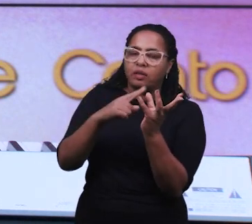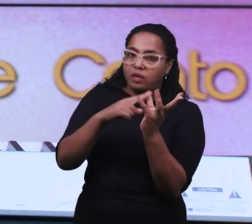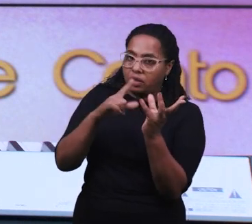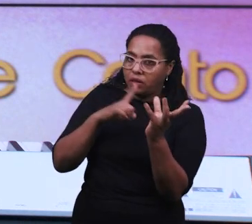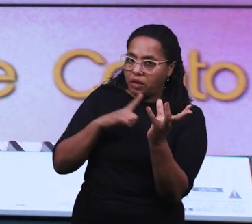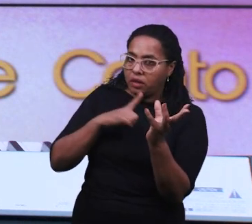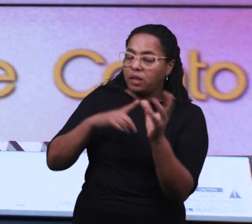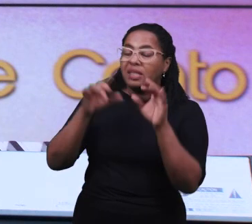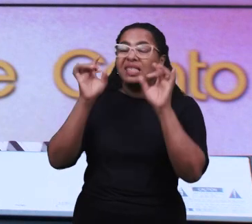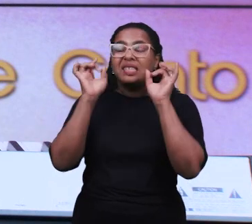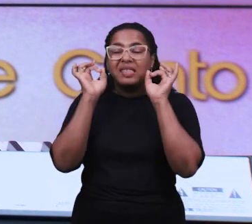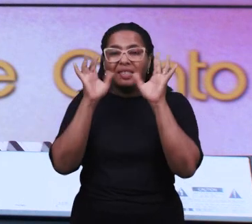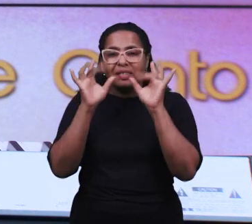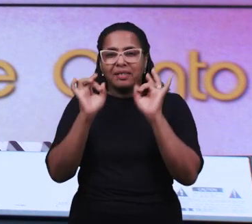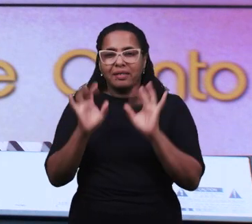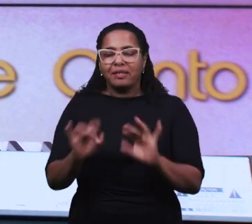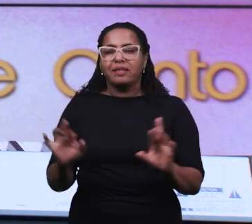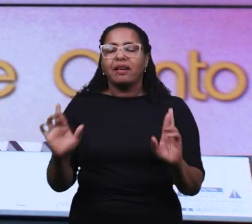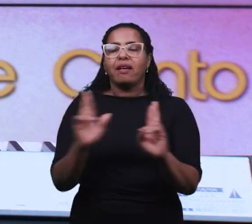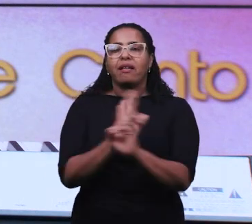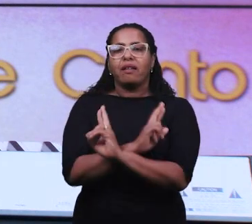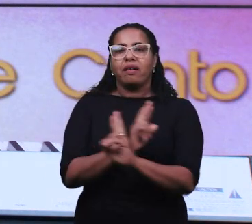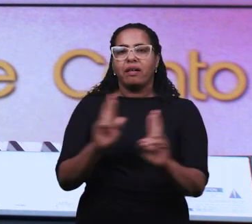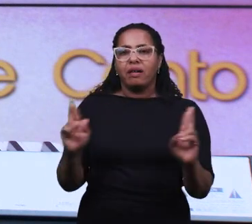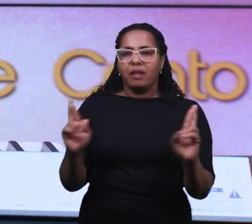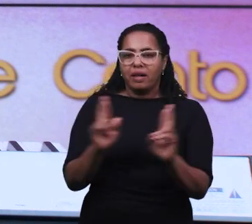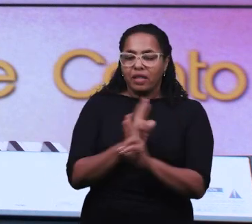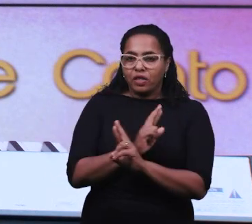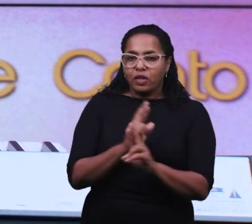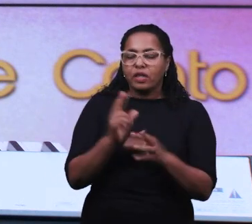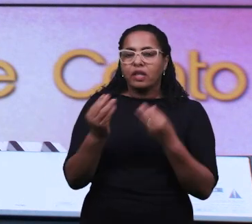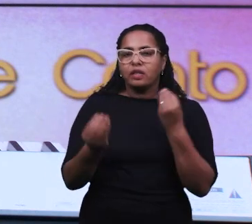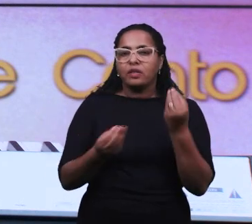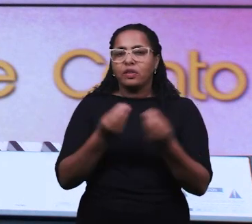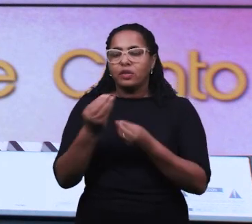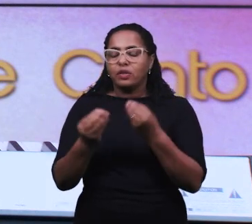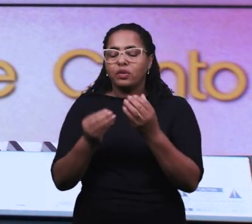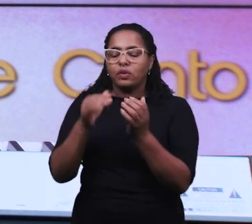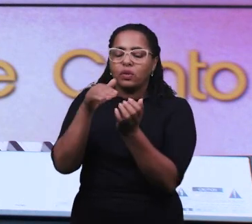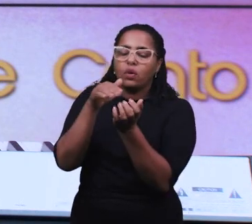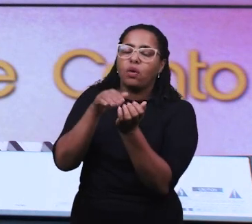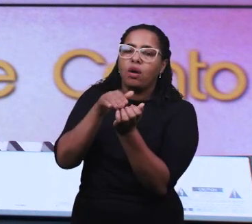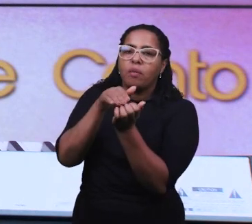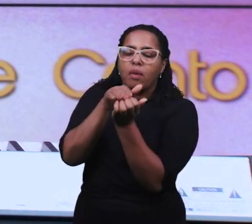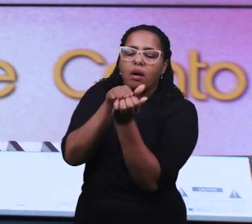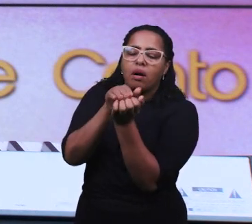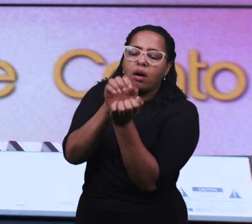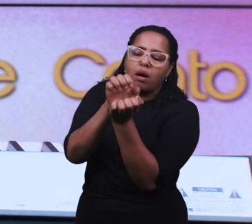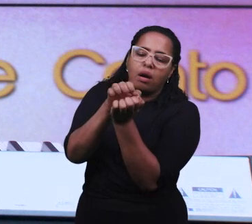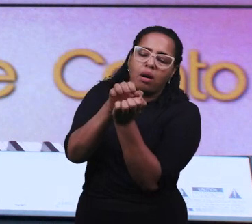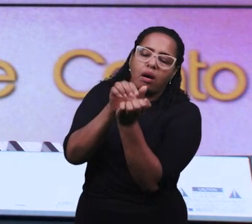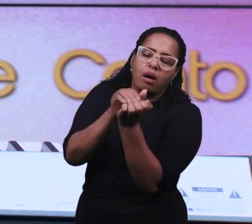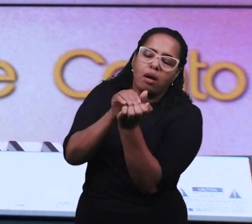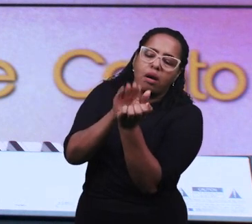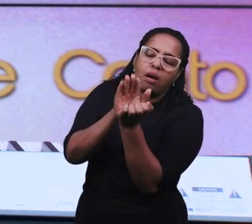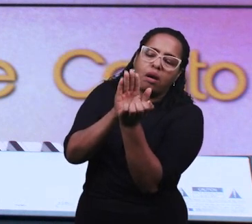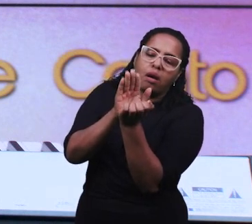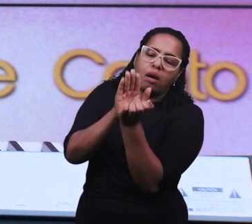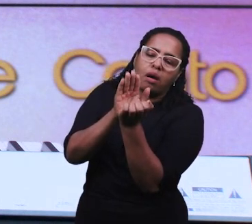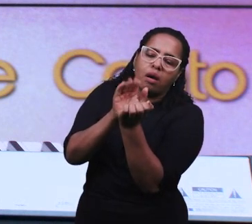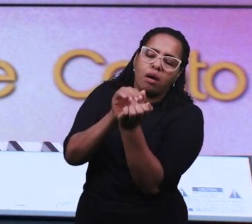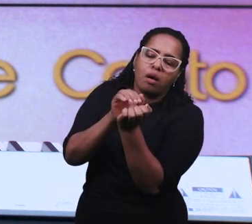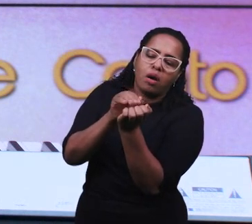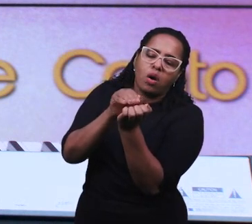vogais, especialmente em relação à posição de altura da língua e